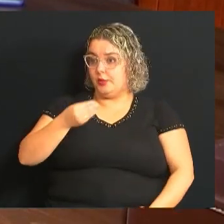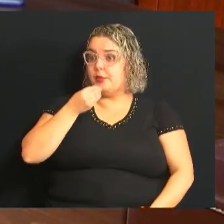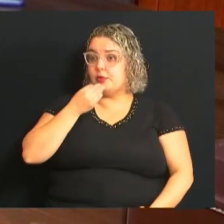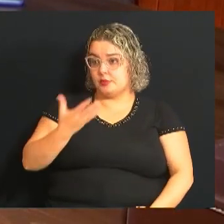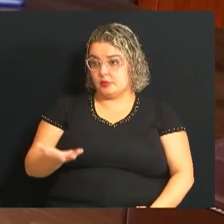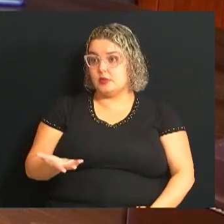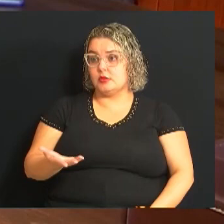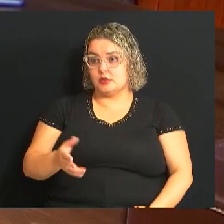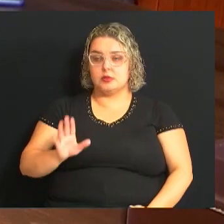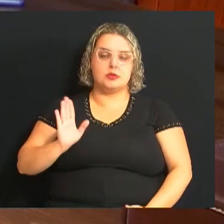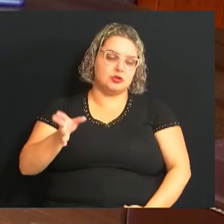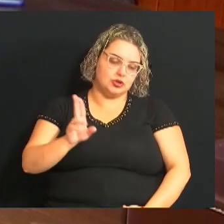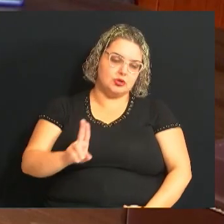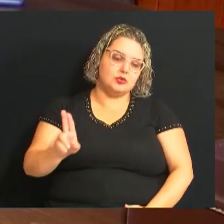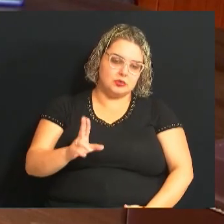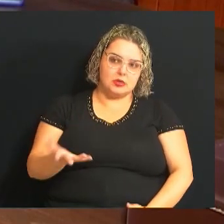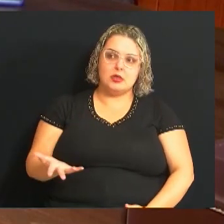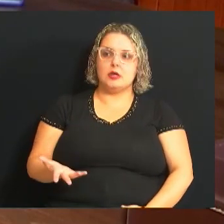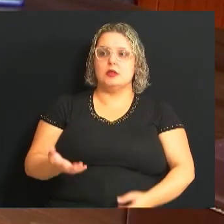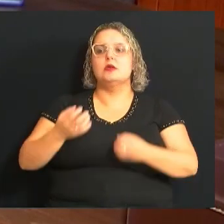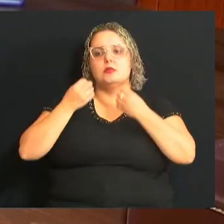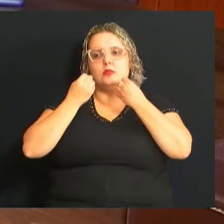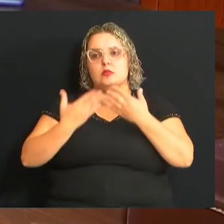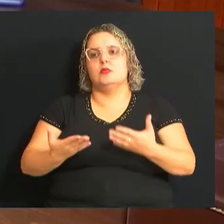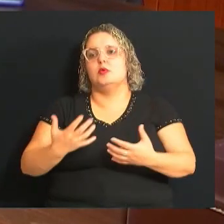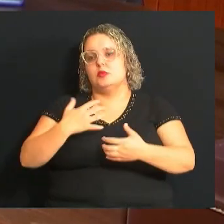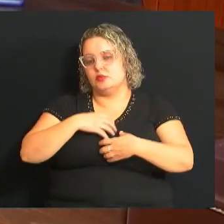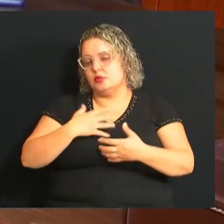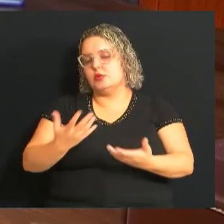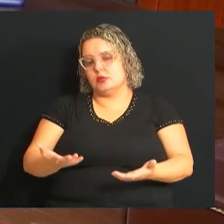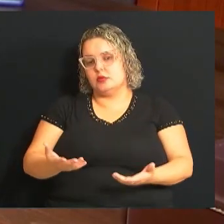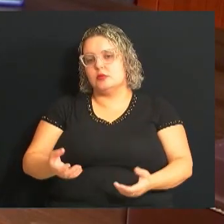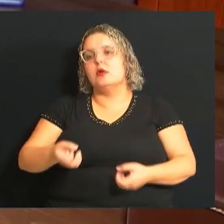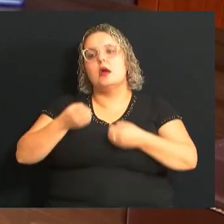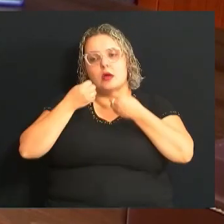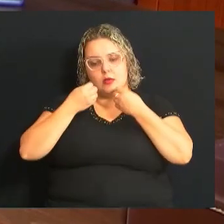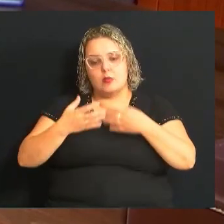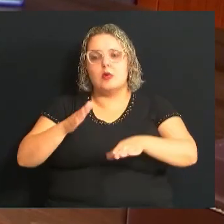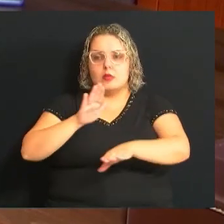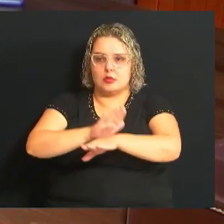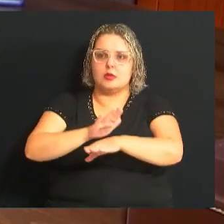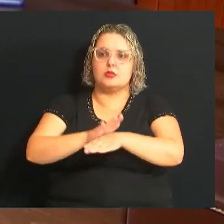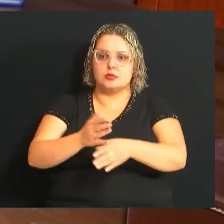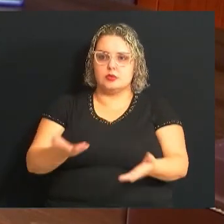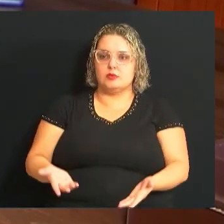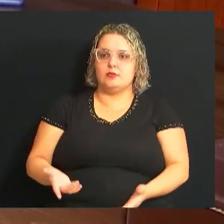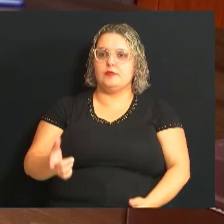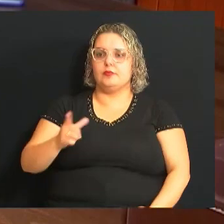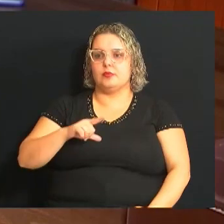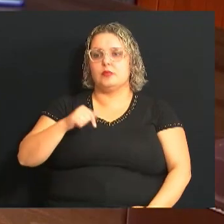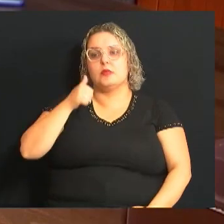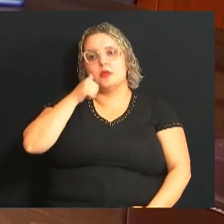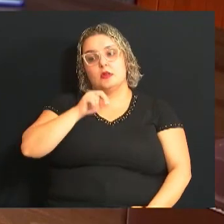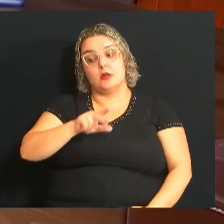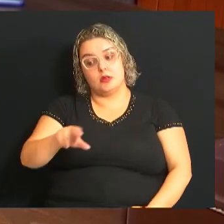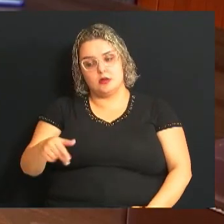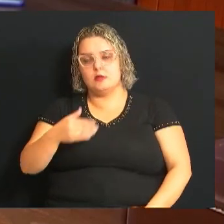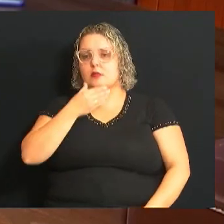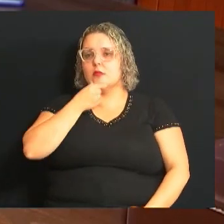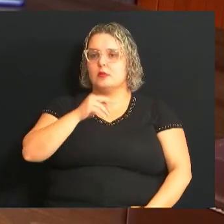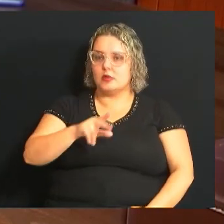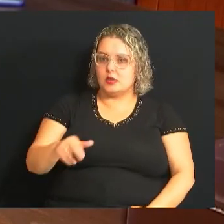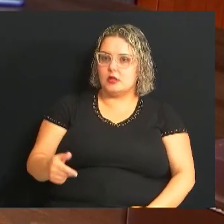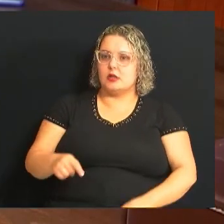foram utilizados, que estão em bom estado, né? Então isso sempre ajuda bastante. Quem tem irmão ou irmã na série anterior